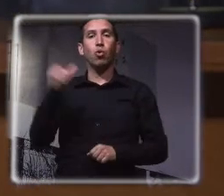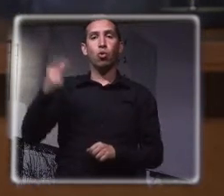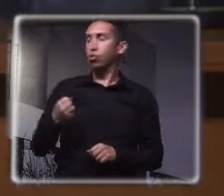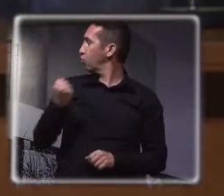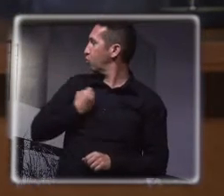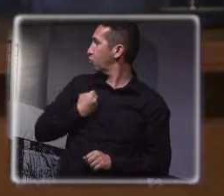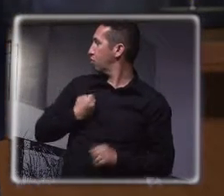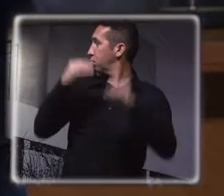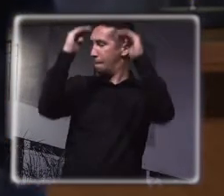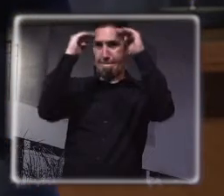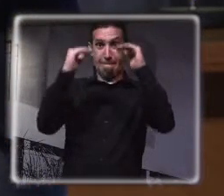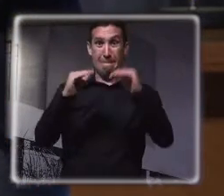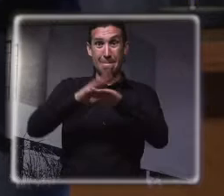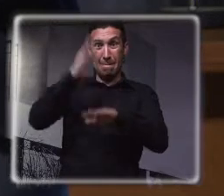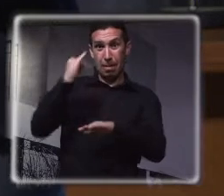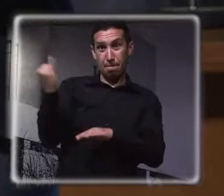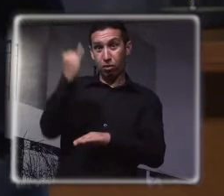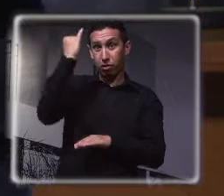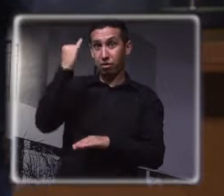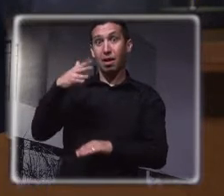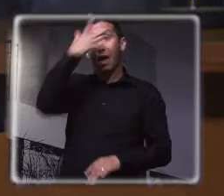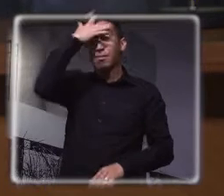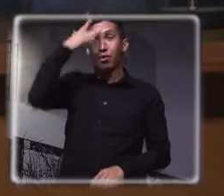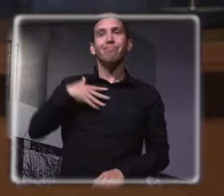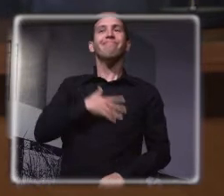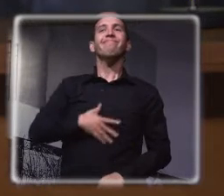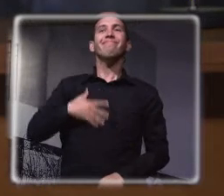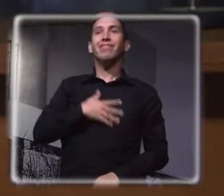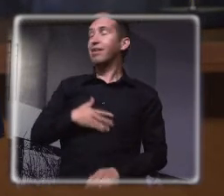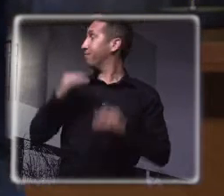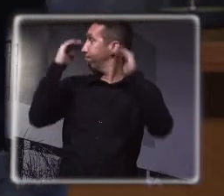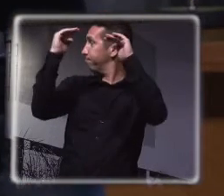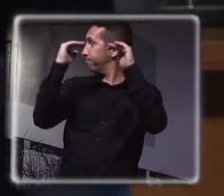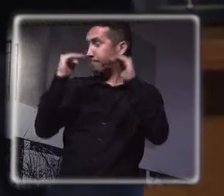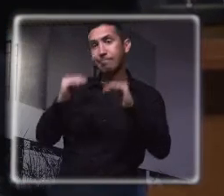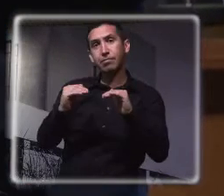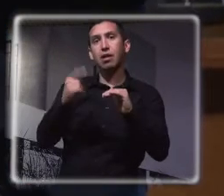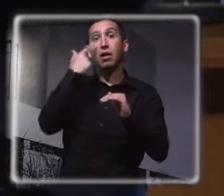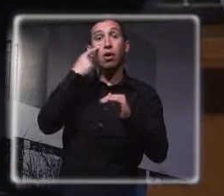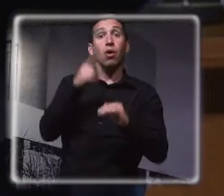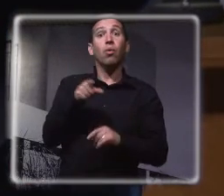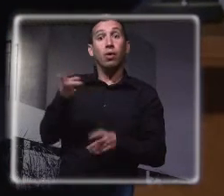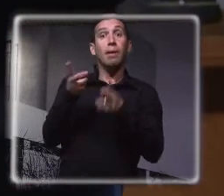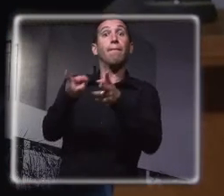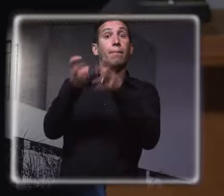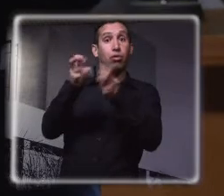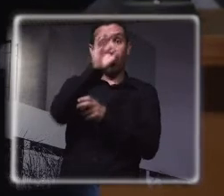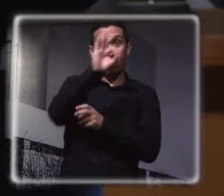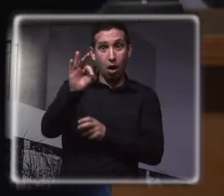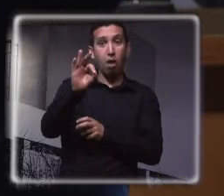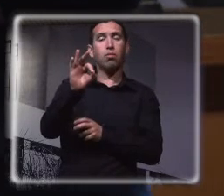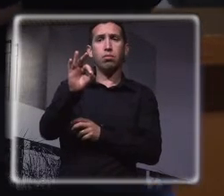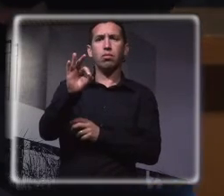que eu acho que são os mais relevantes, que é a satisfação dos usuários com o programa. Nós trabalhamos com esse percentual que não